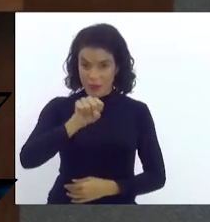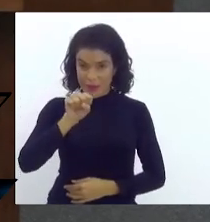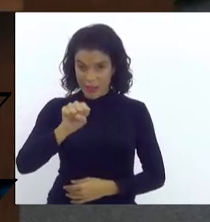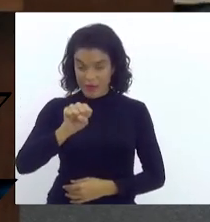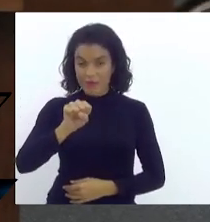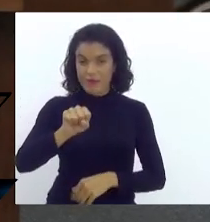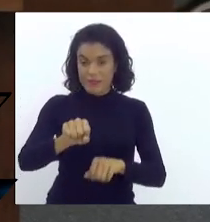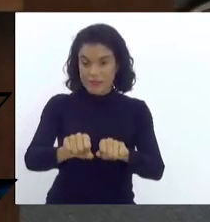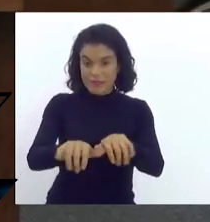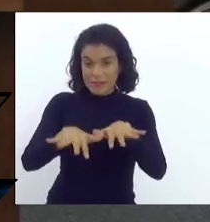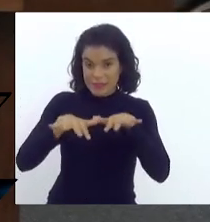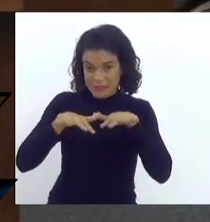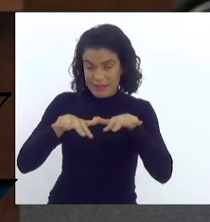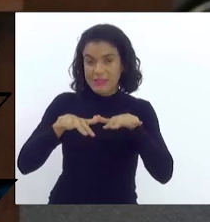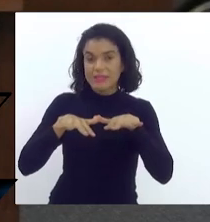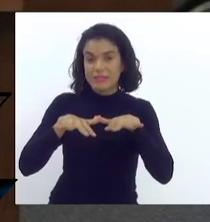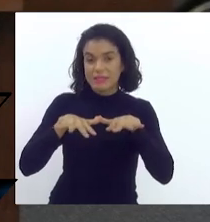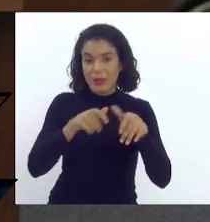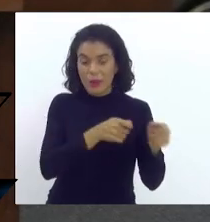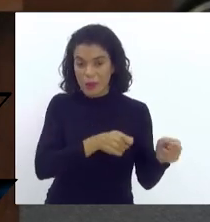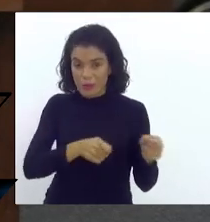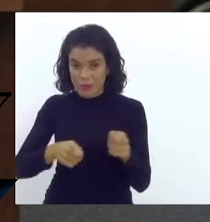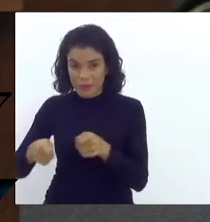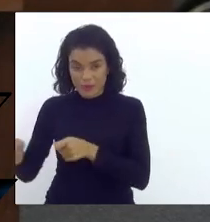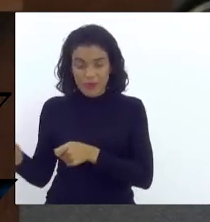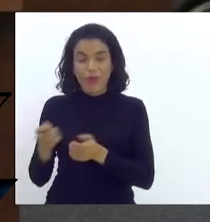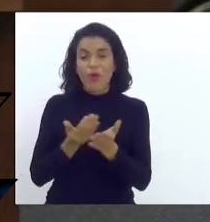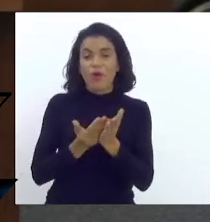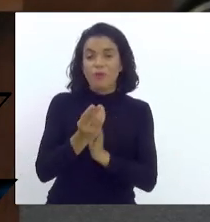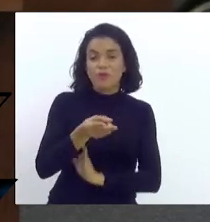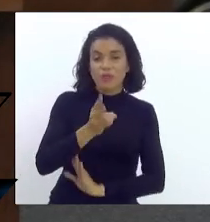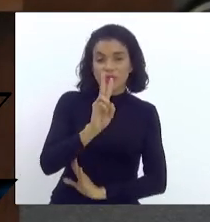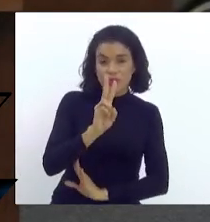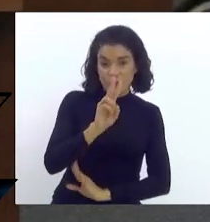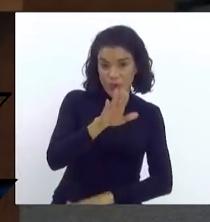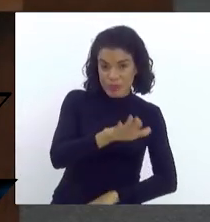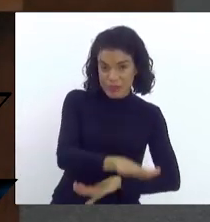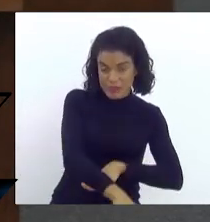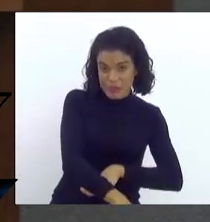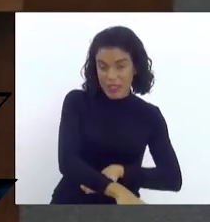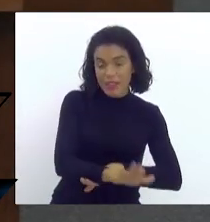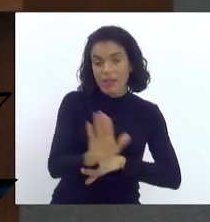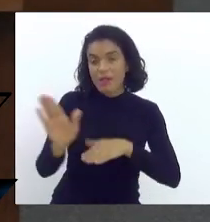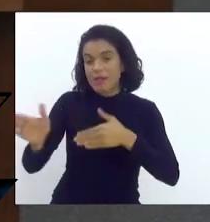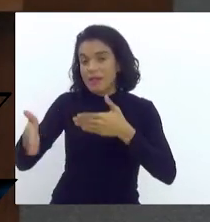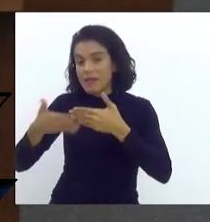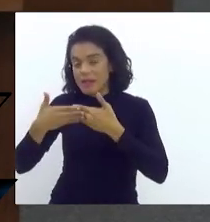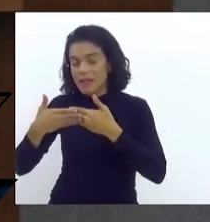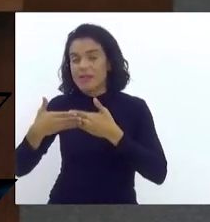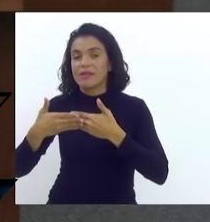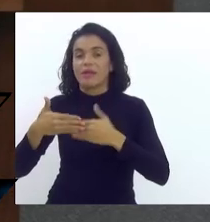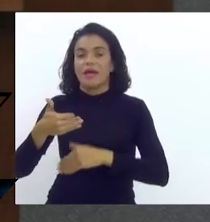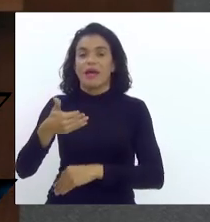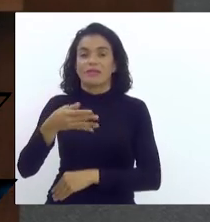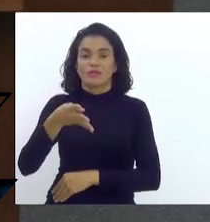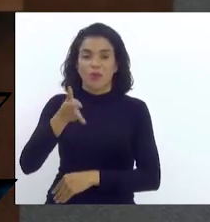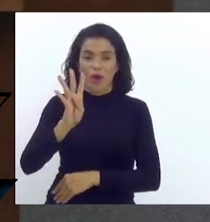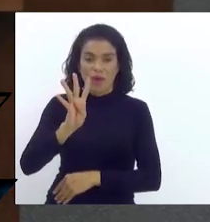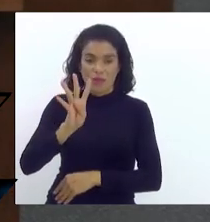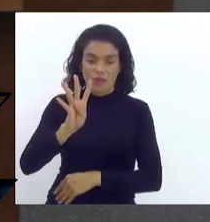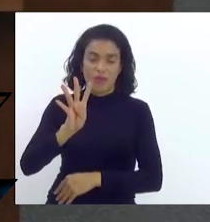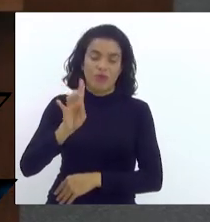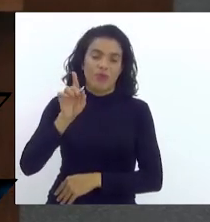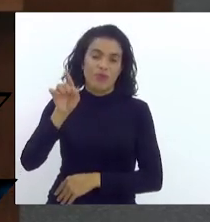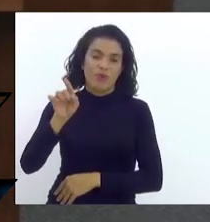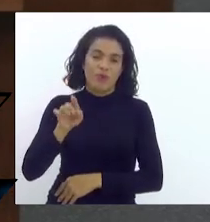58ª sessão ordinária, que, iniciada às 14 horas, encerrou-se às 16